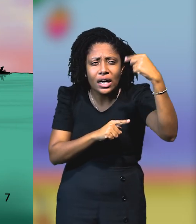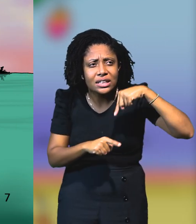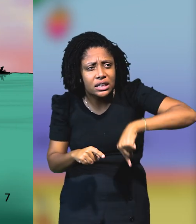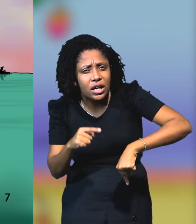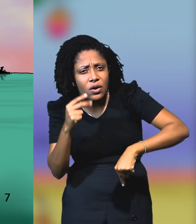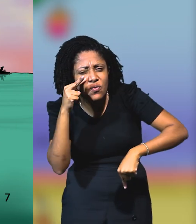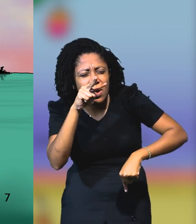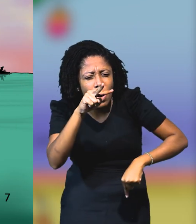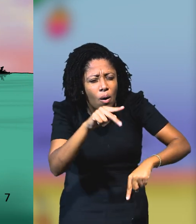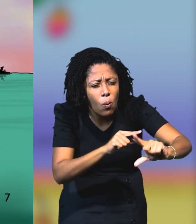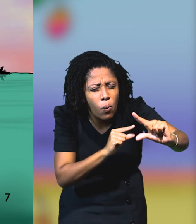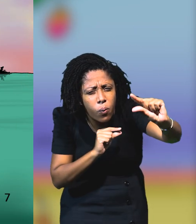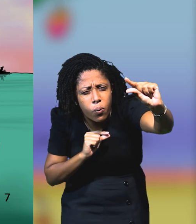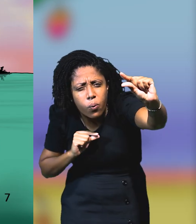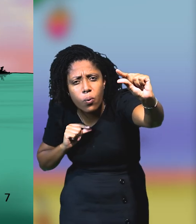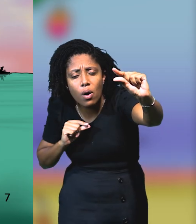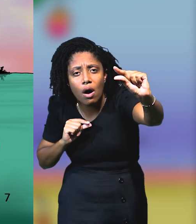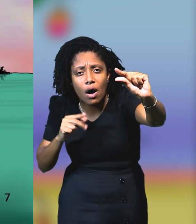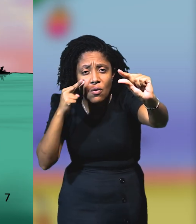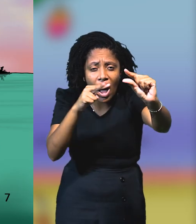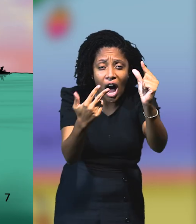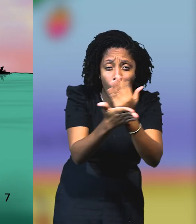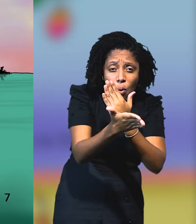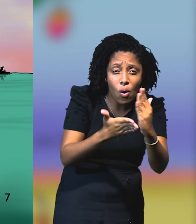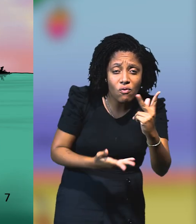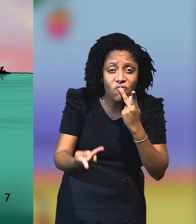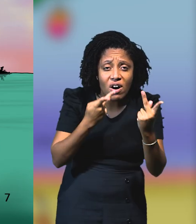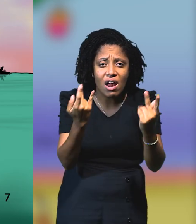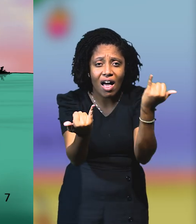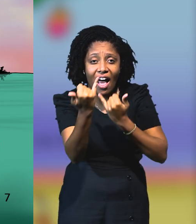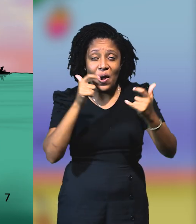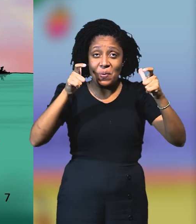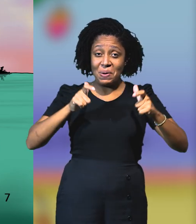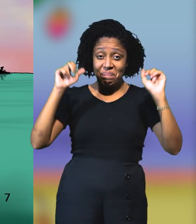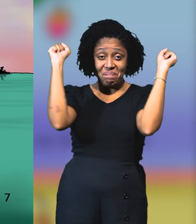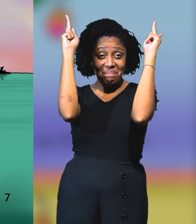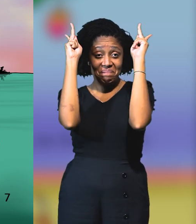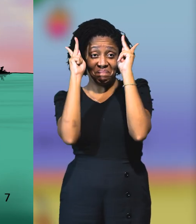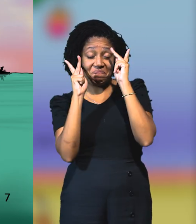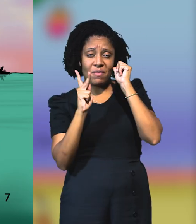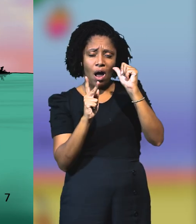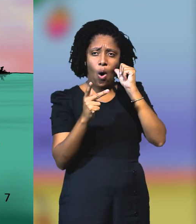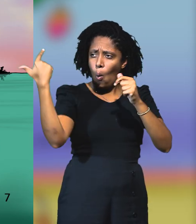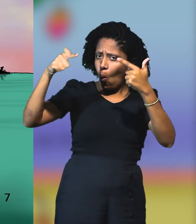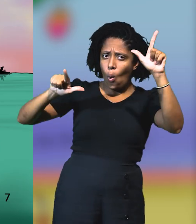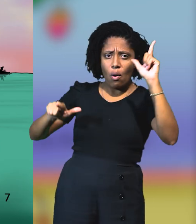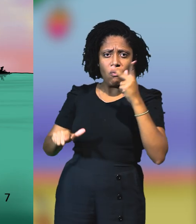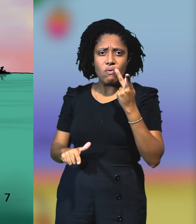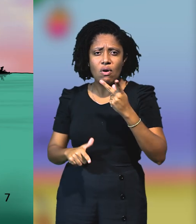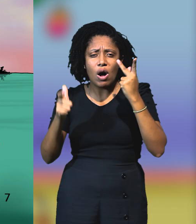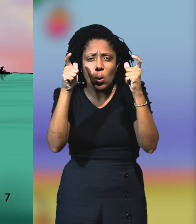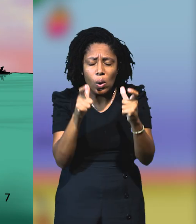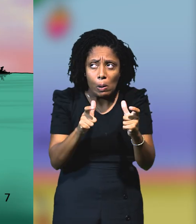via pequenininho. Uns falavam que era um lugar de princesa, outros falavam que era um lugar